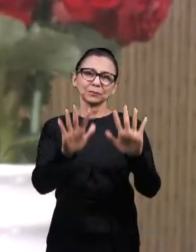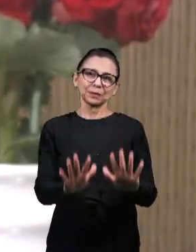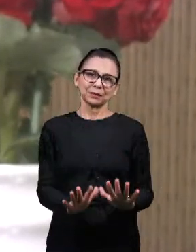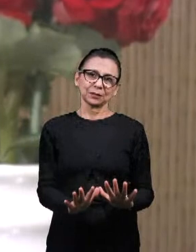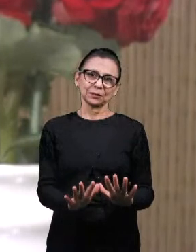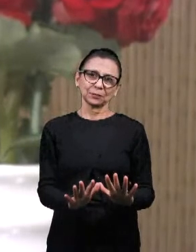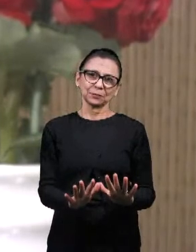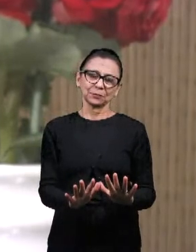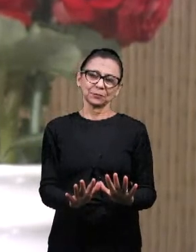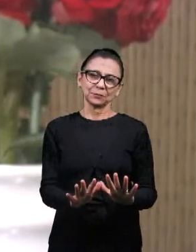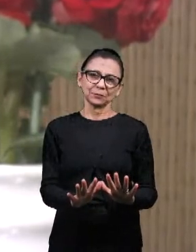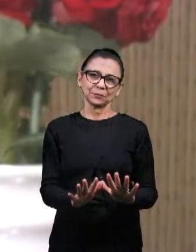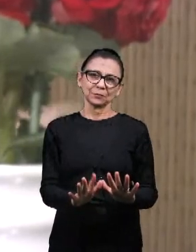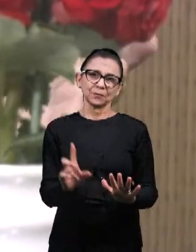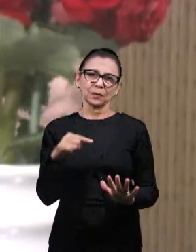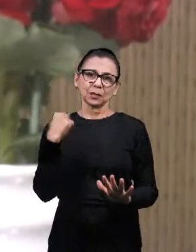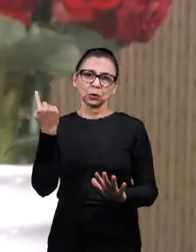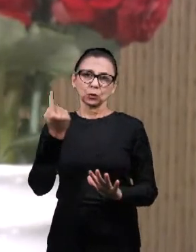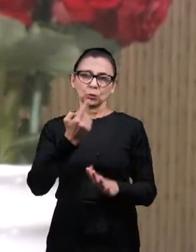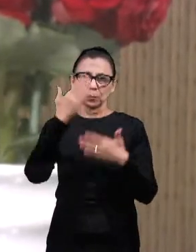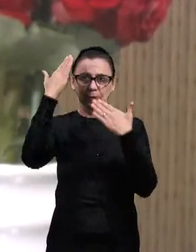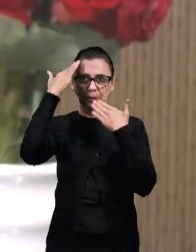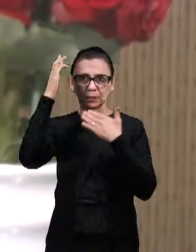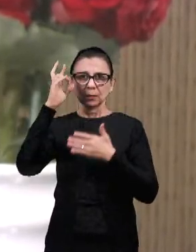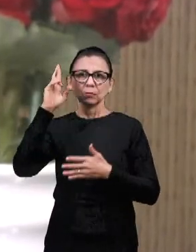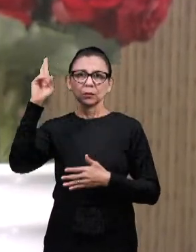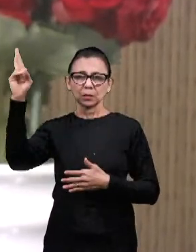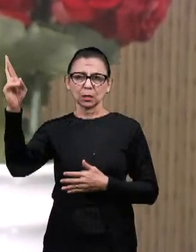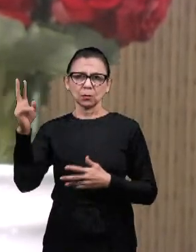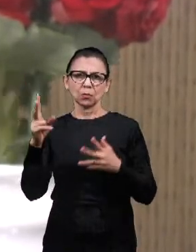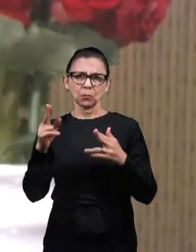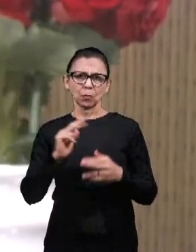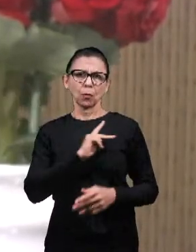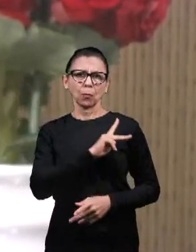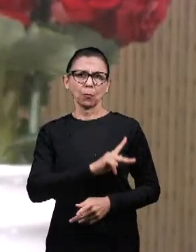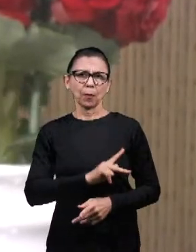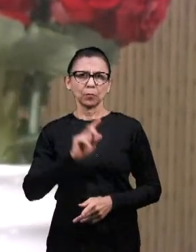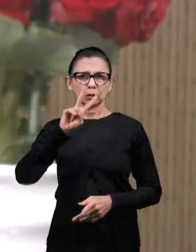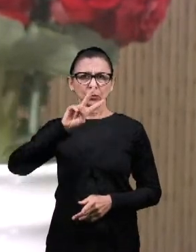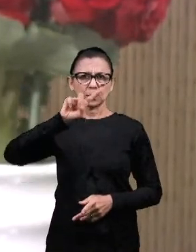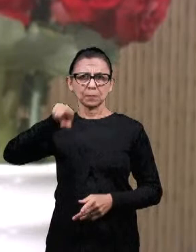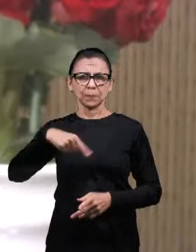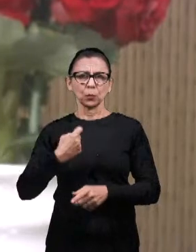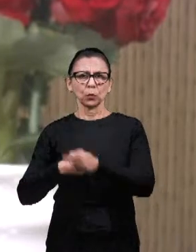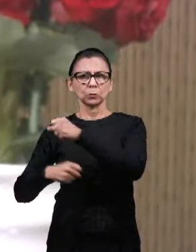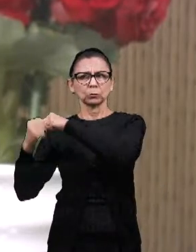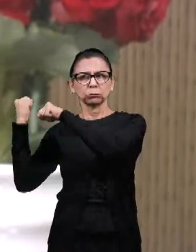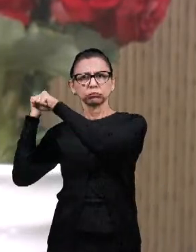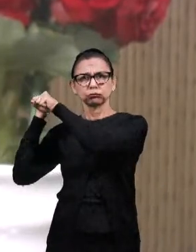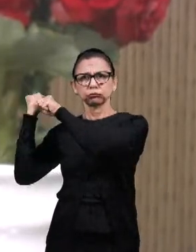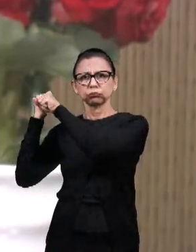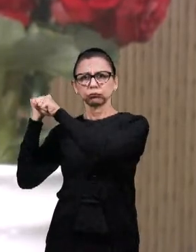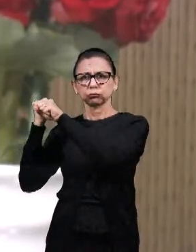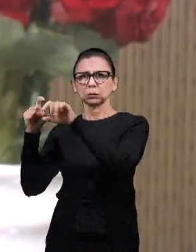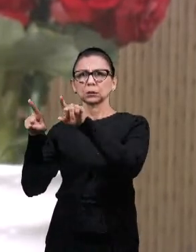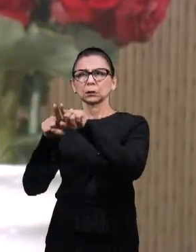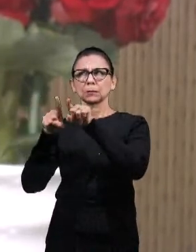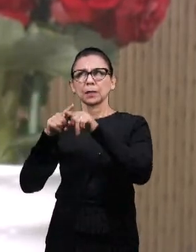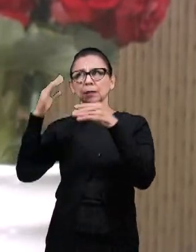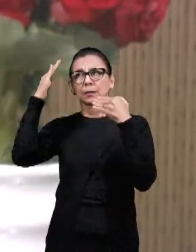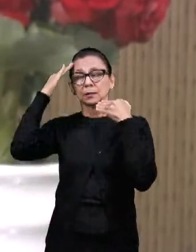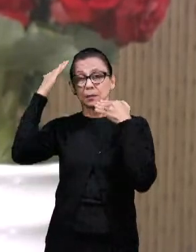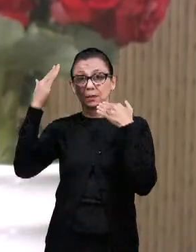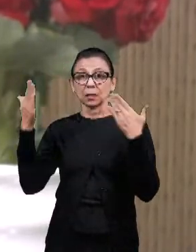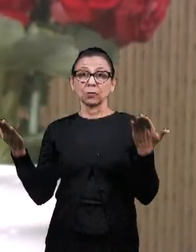junto com Paulo, que há quase 2000 anos atrás glorificou ao Senhor. E nós estamos vivendo a mesma obra,